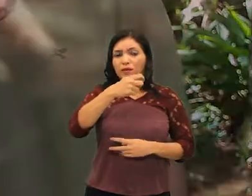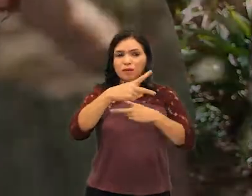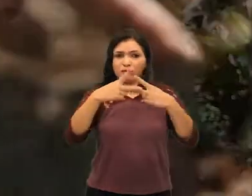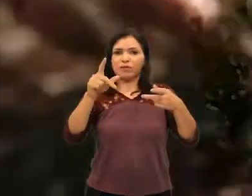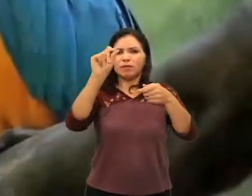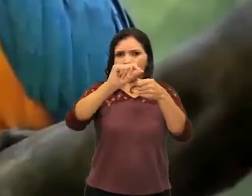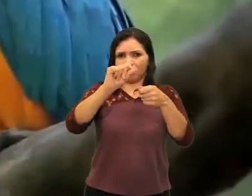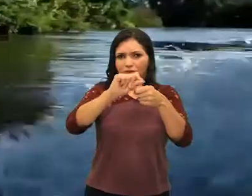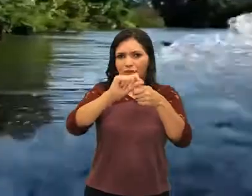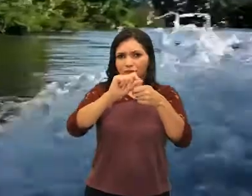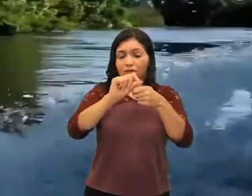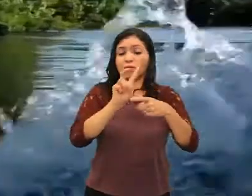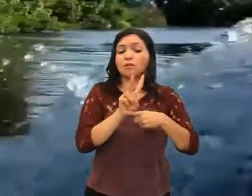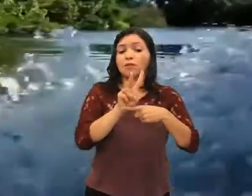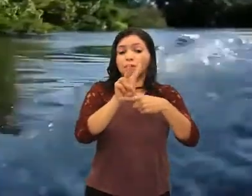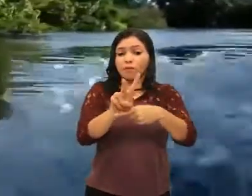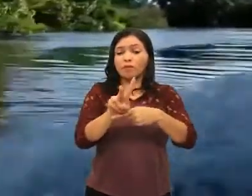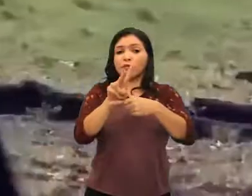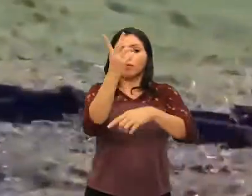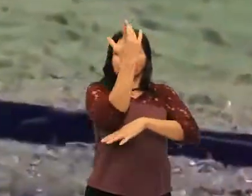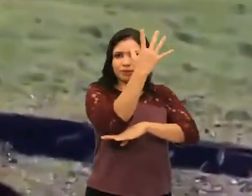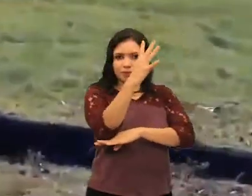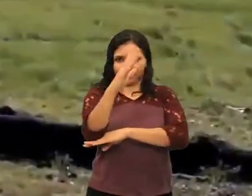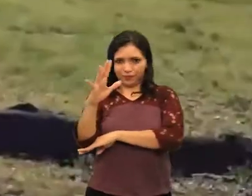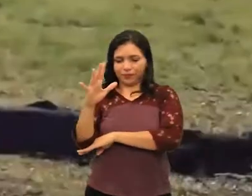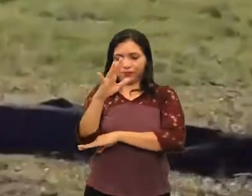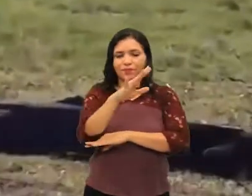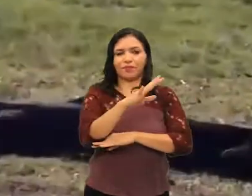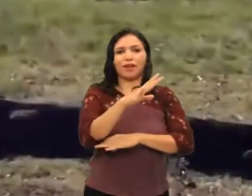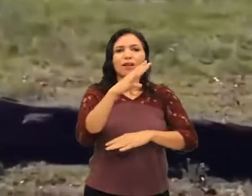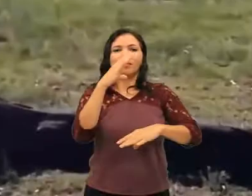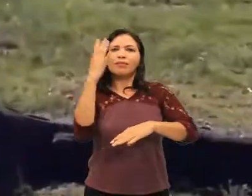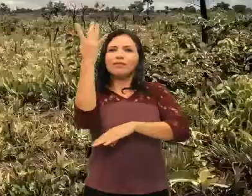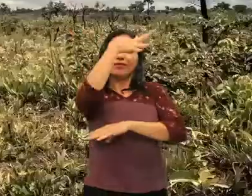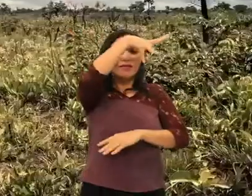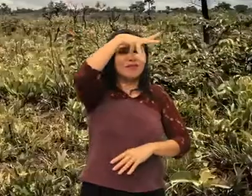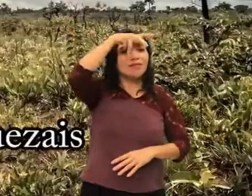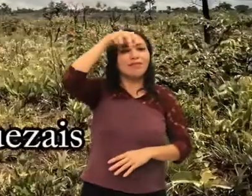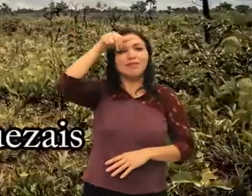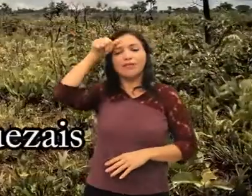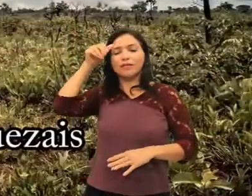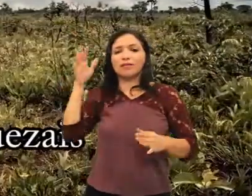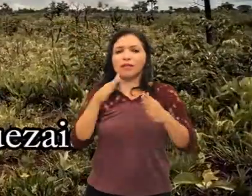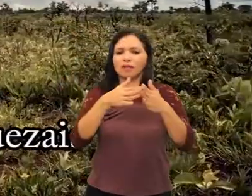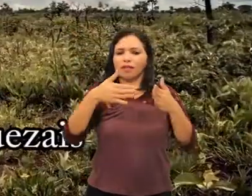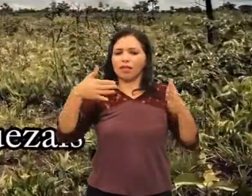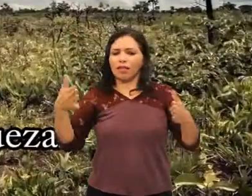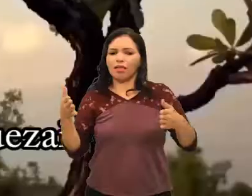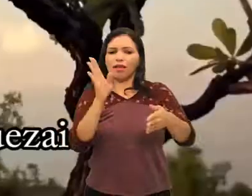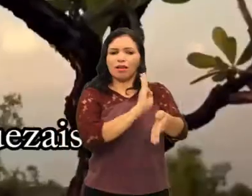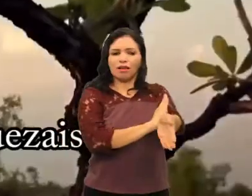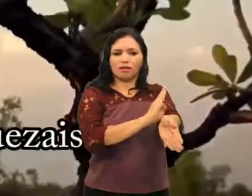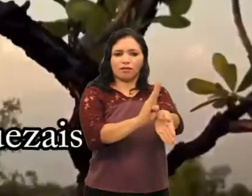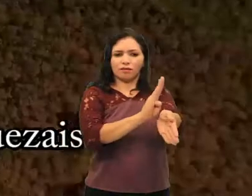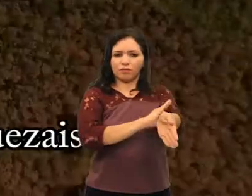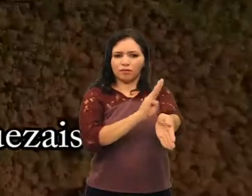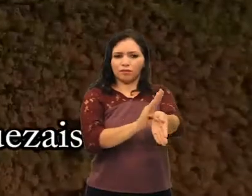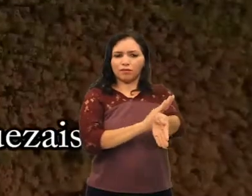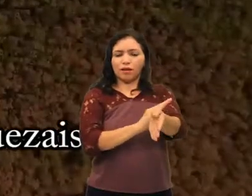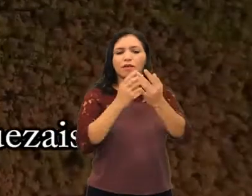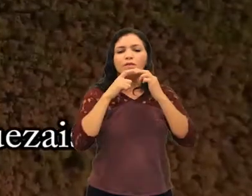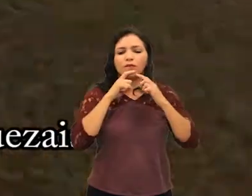ecossistema. Da Amazônia até os pampas, do cerrado